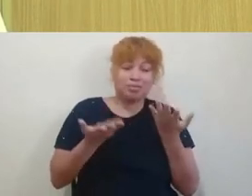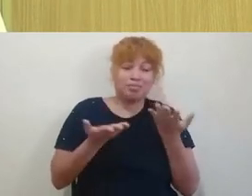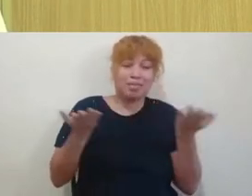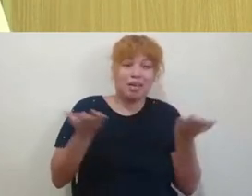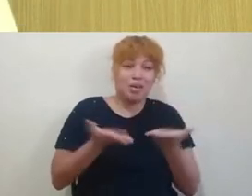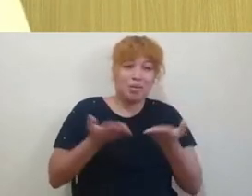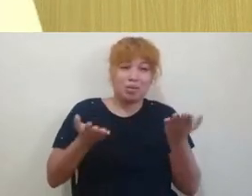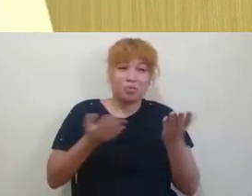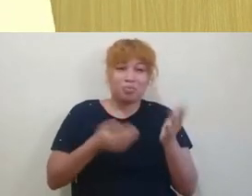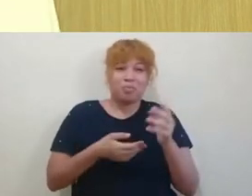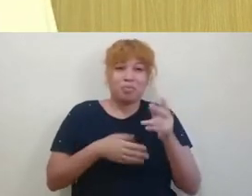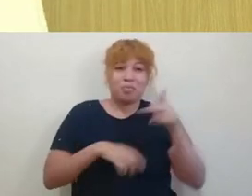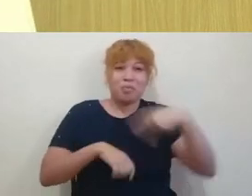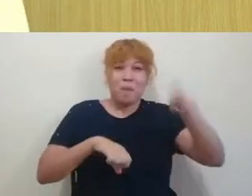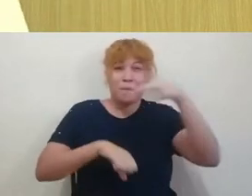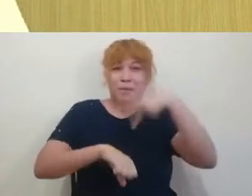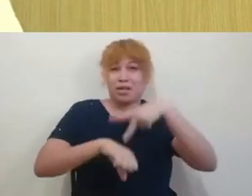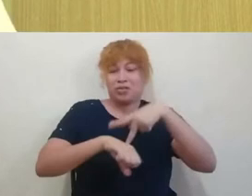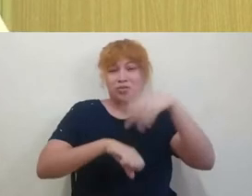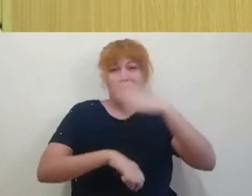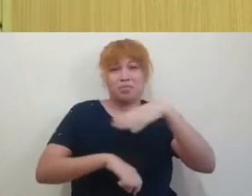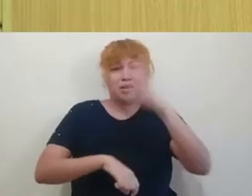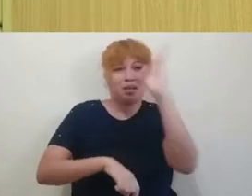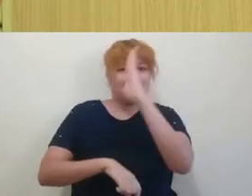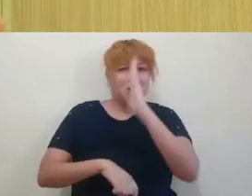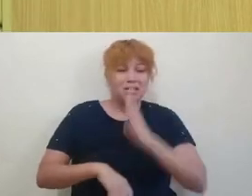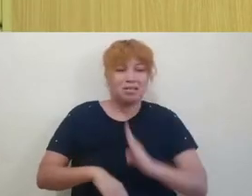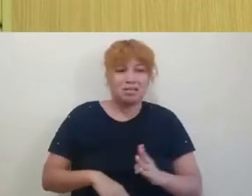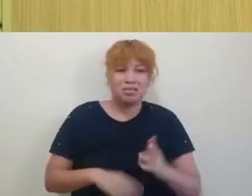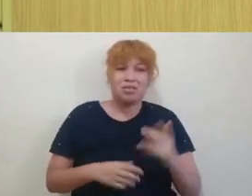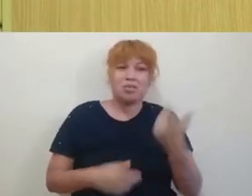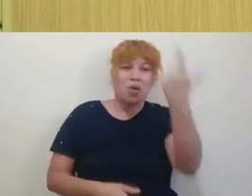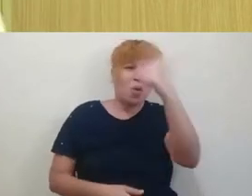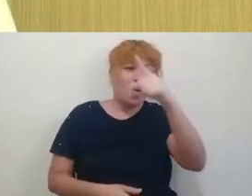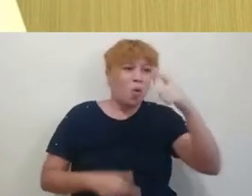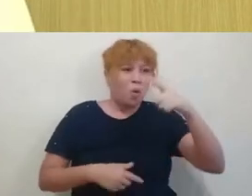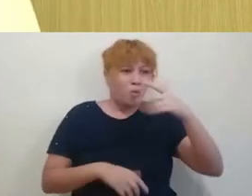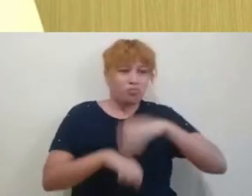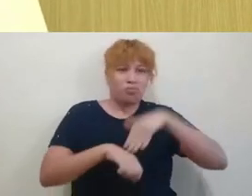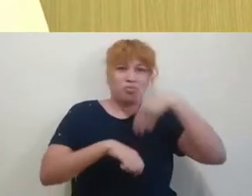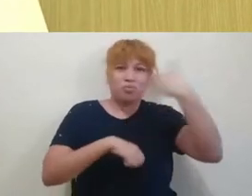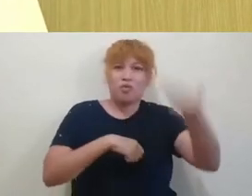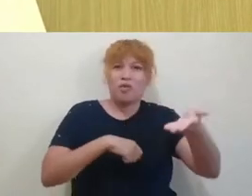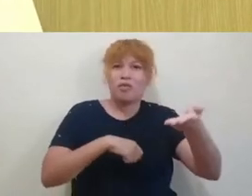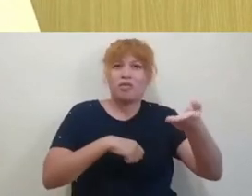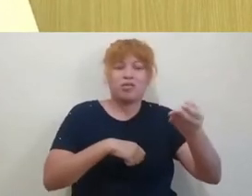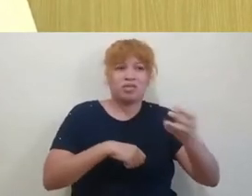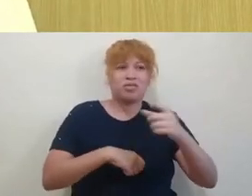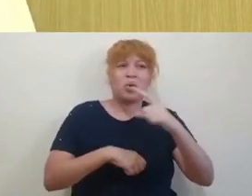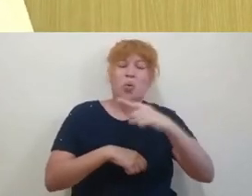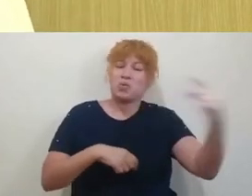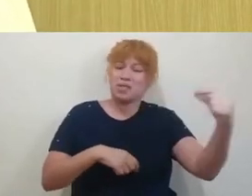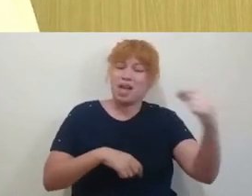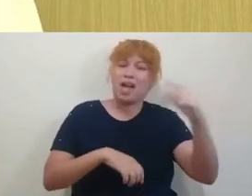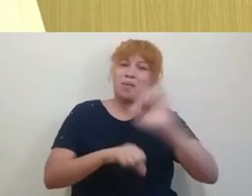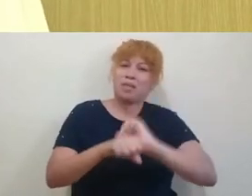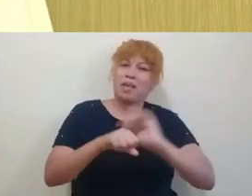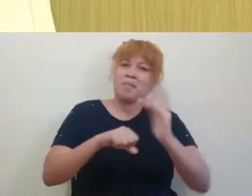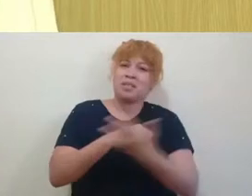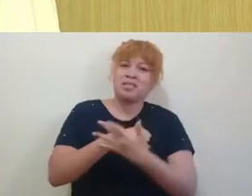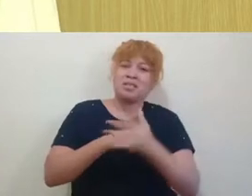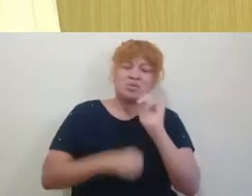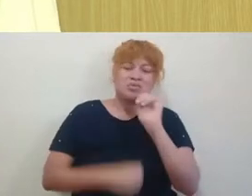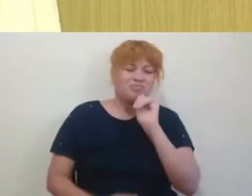todos. E, nesse sentido, tivemos que fazer essa colação de grau de forma remota.